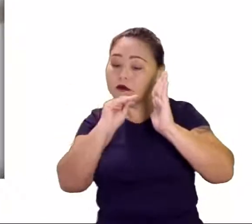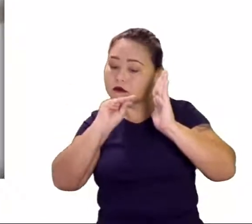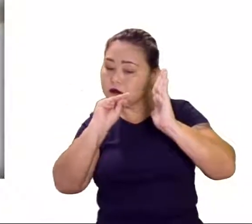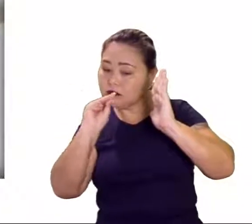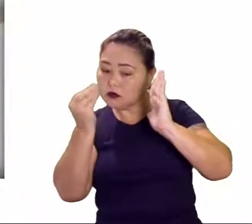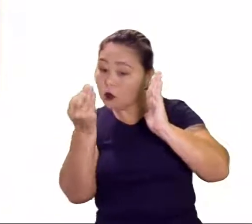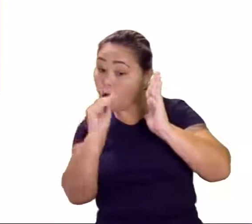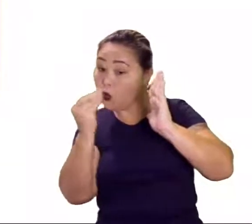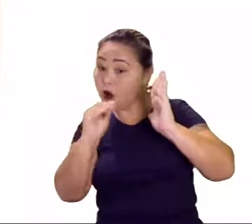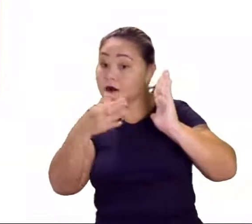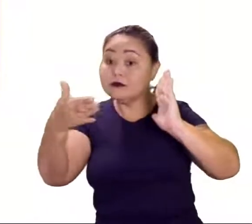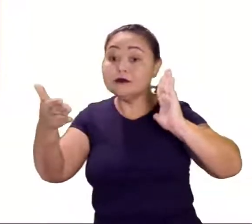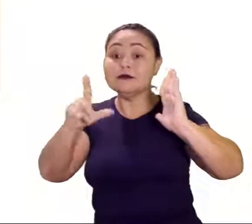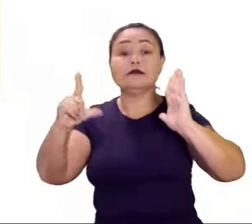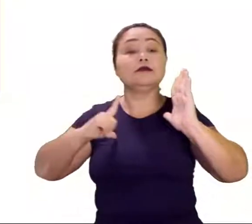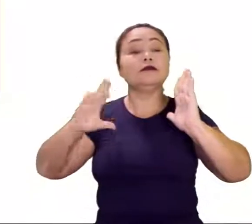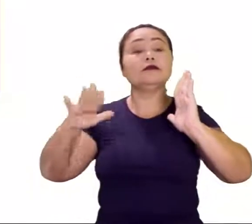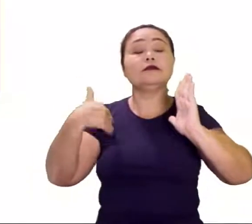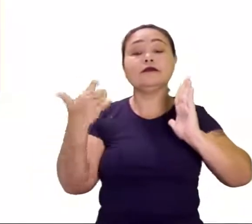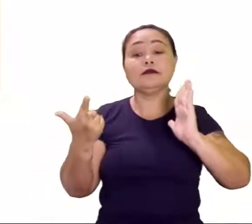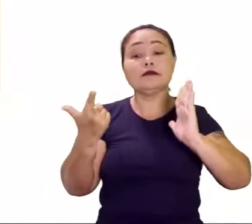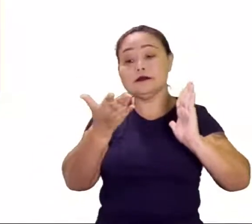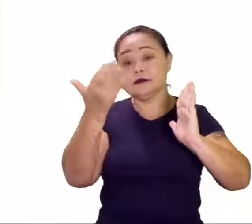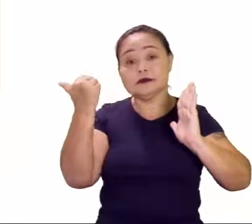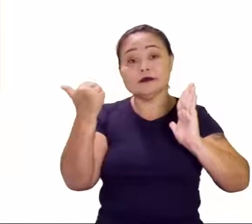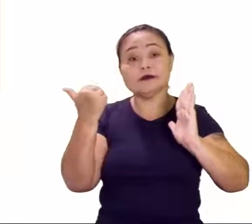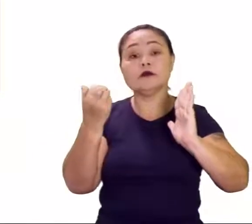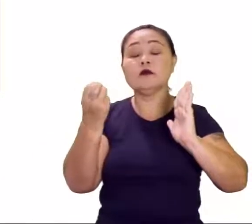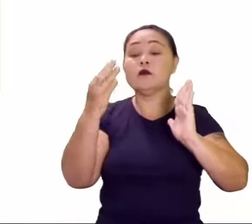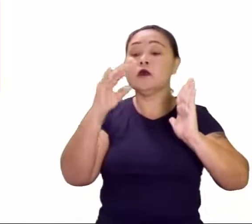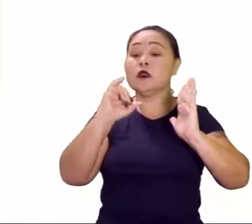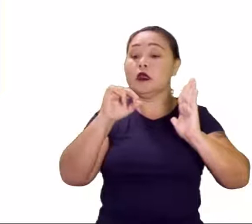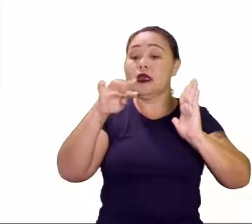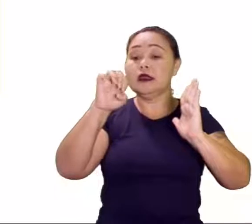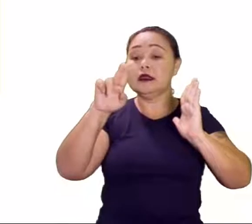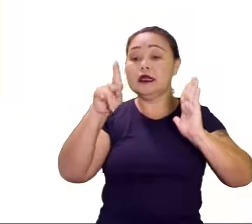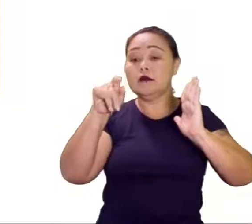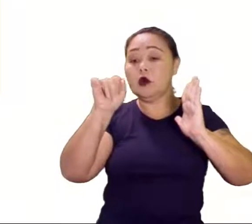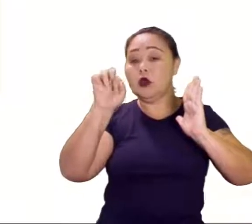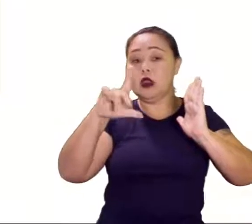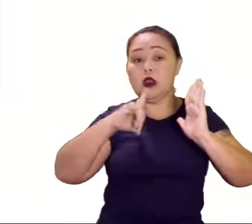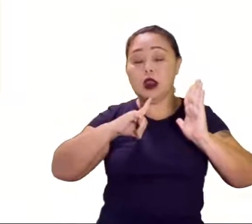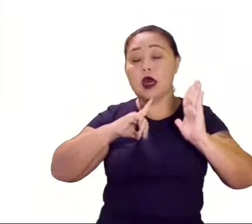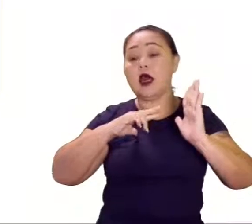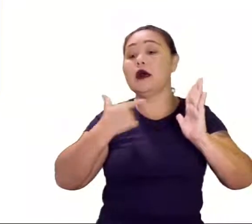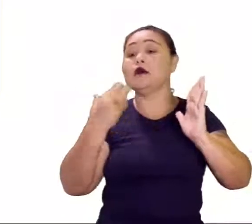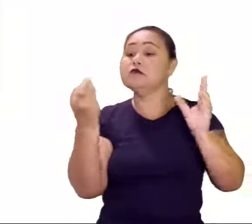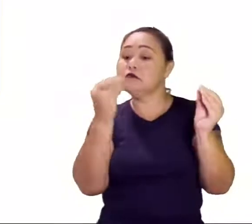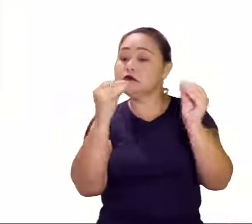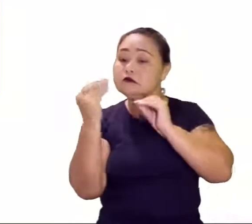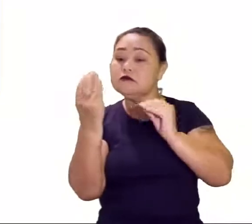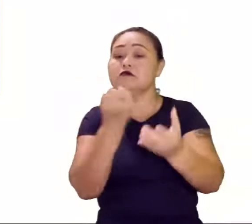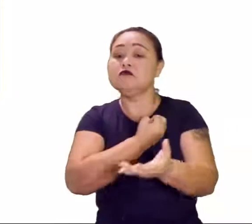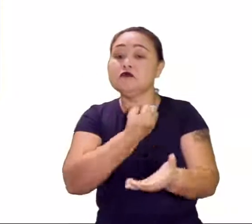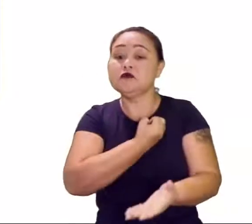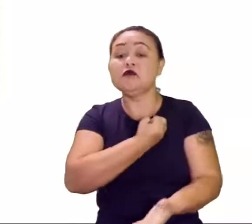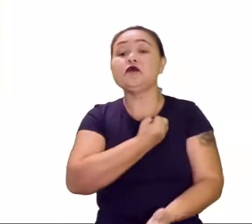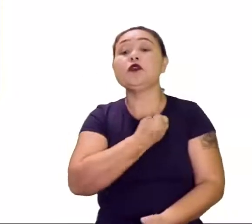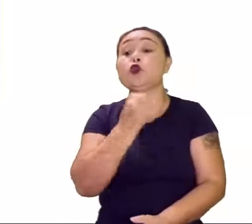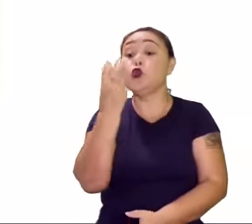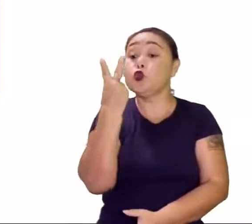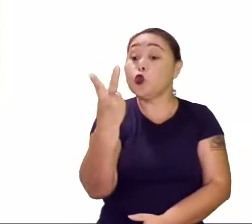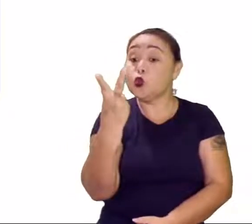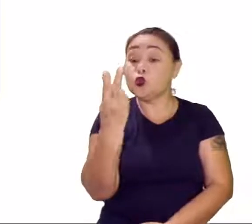entre, certo? Certinho. Vamos vendo então. Interpolar meios aritméticos entre dois números dados é